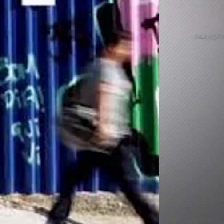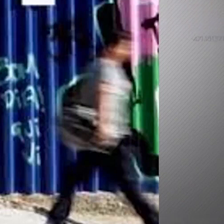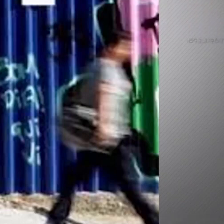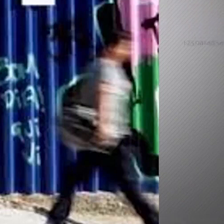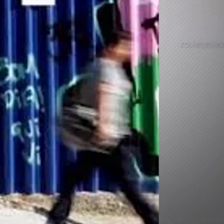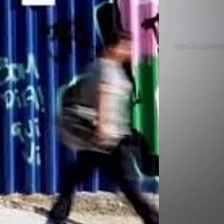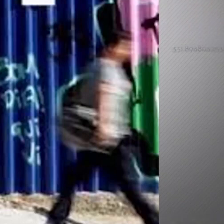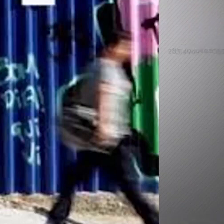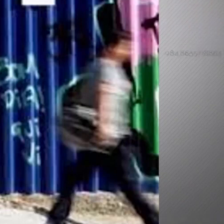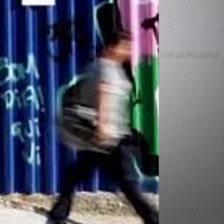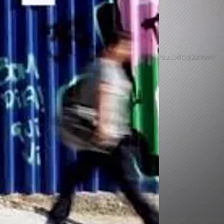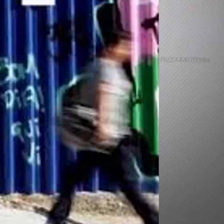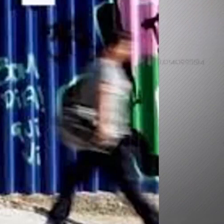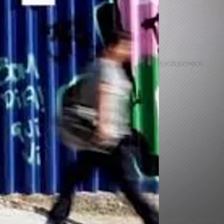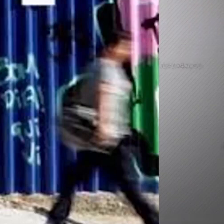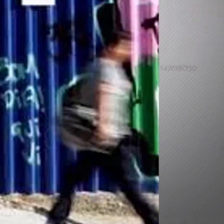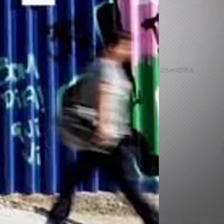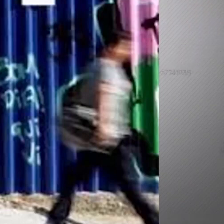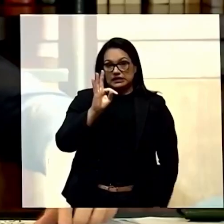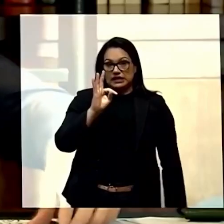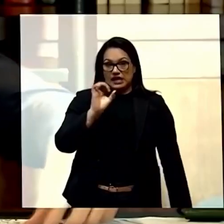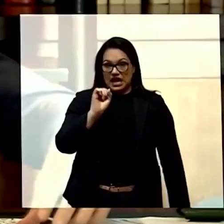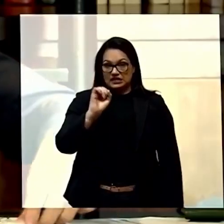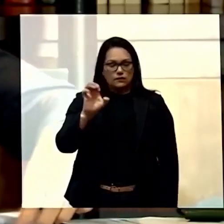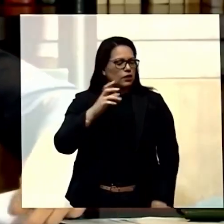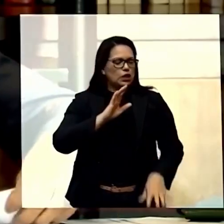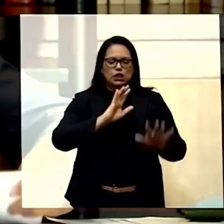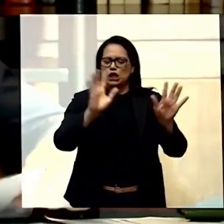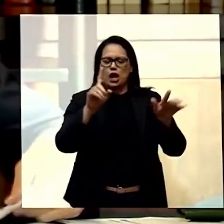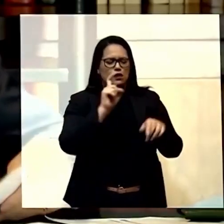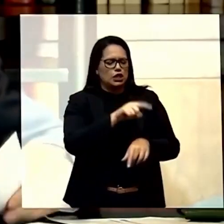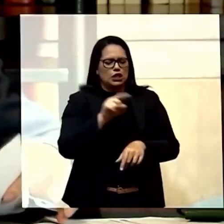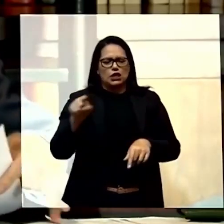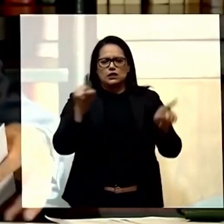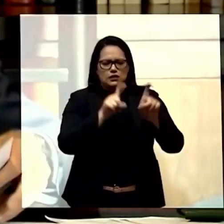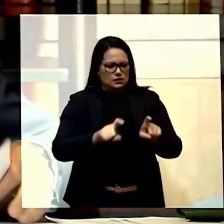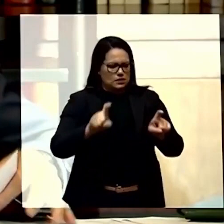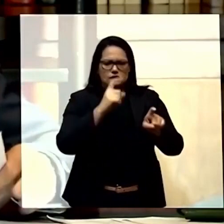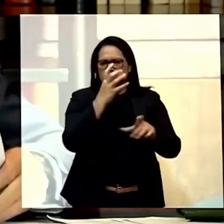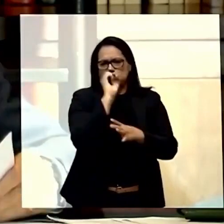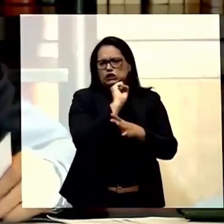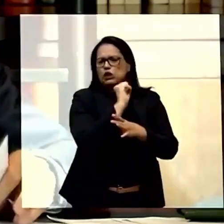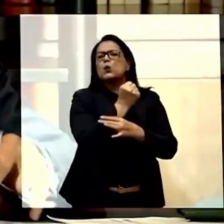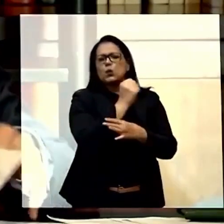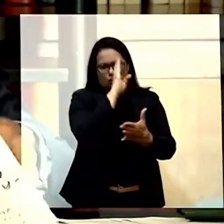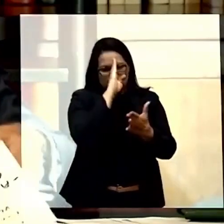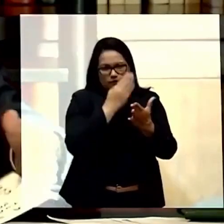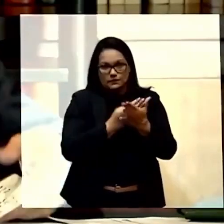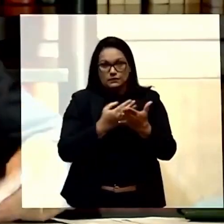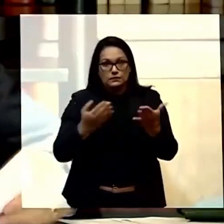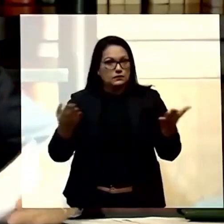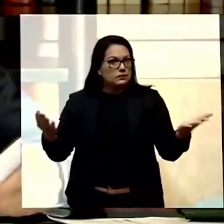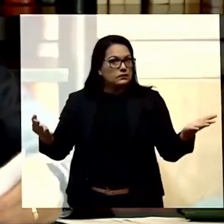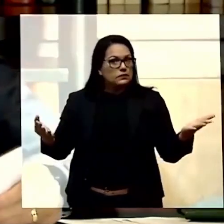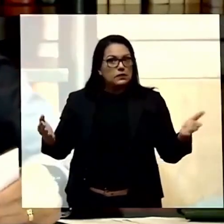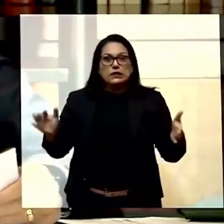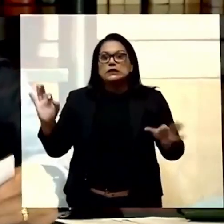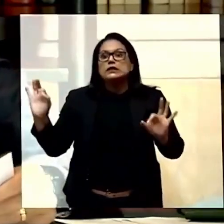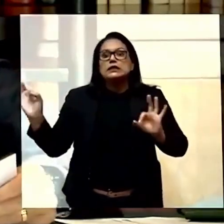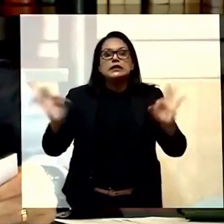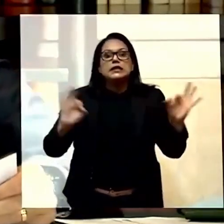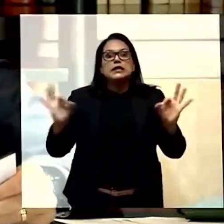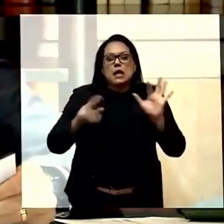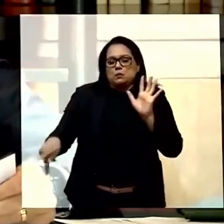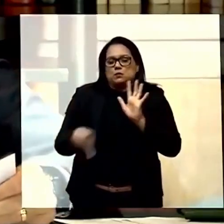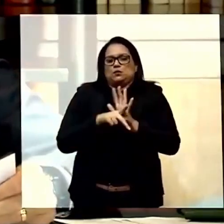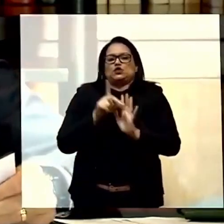se transforme num país de ódio, ódio esse que tanto o ex-presidente pregava nos